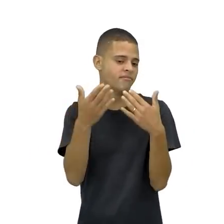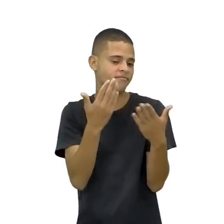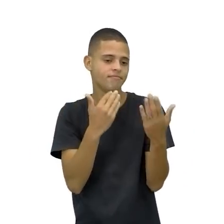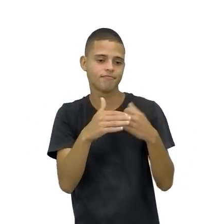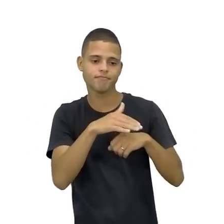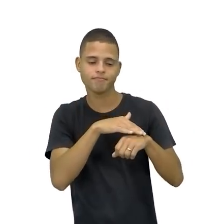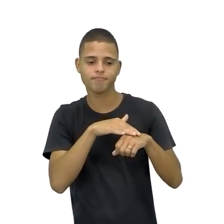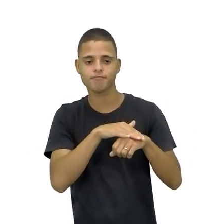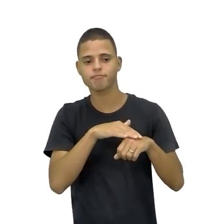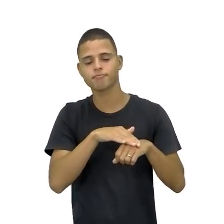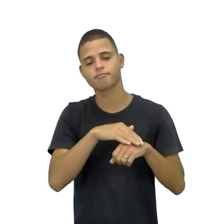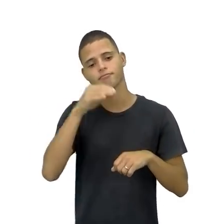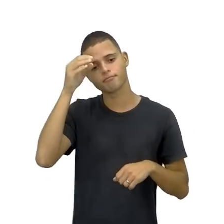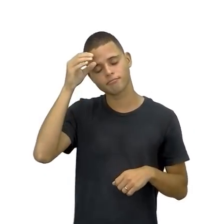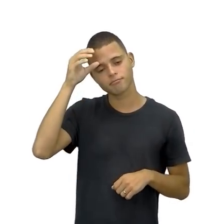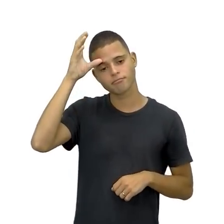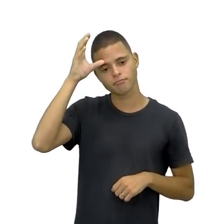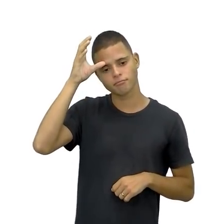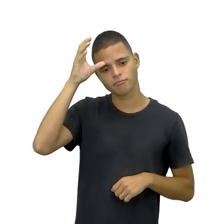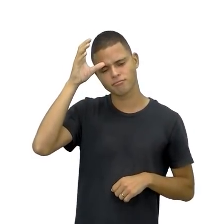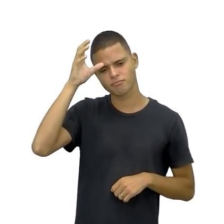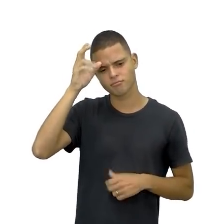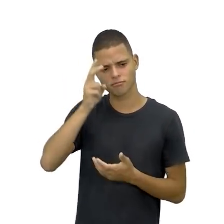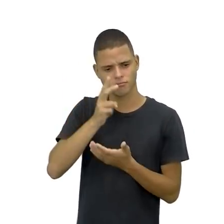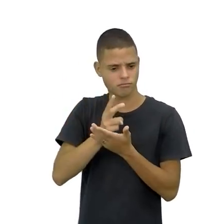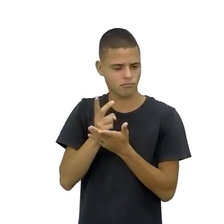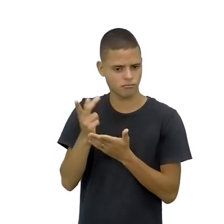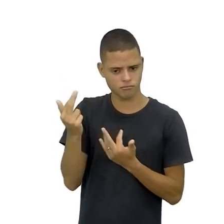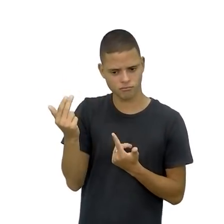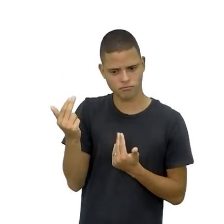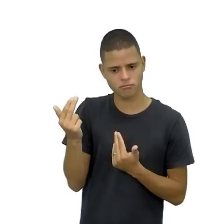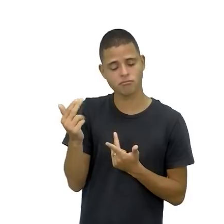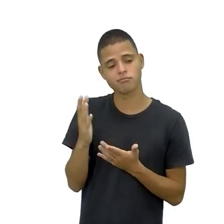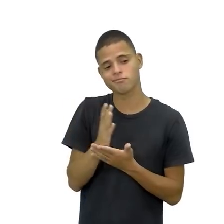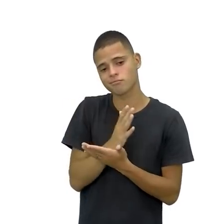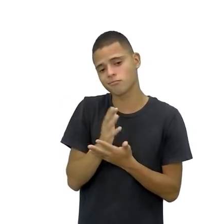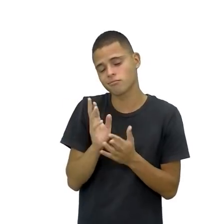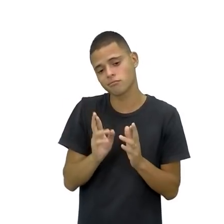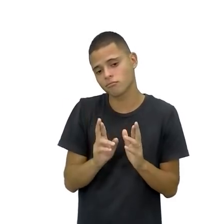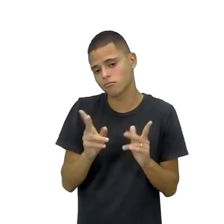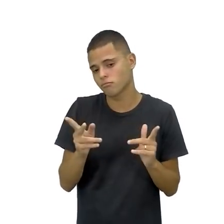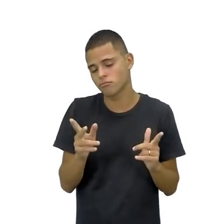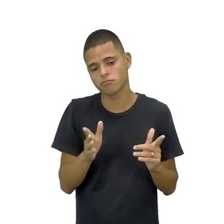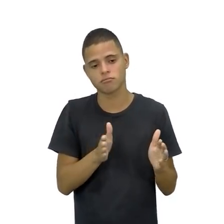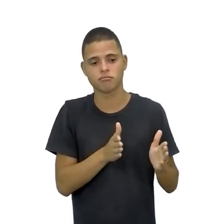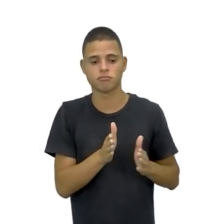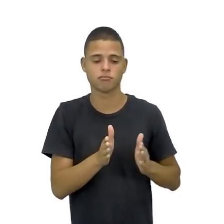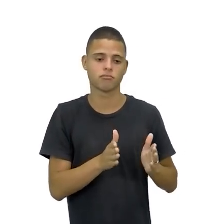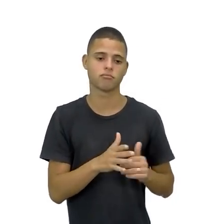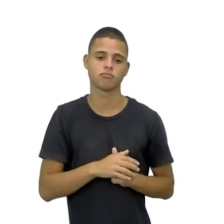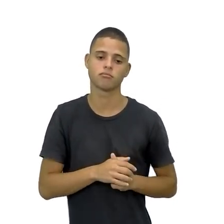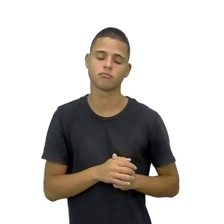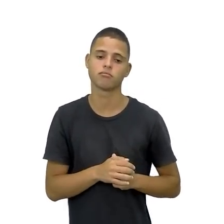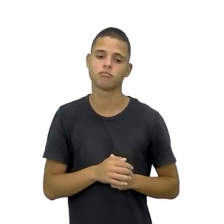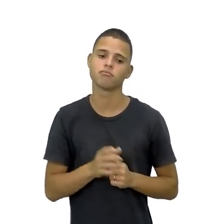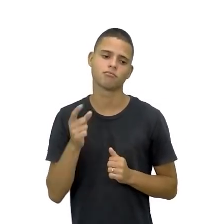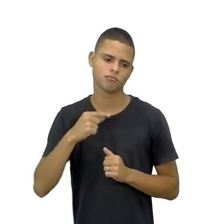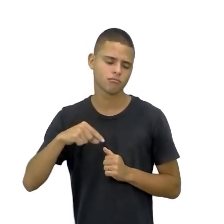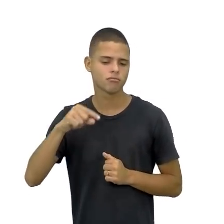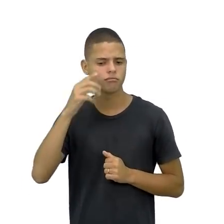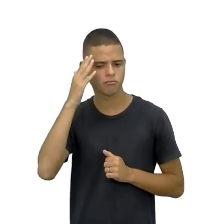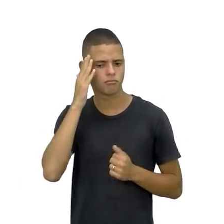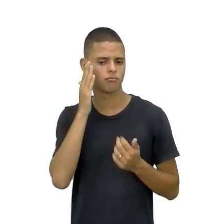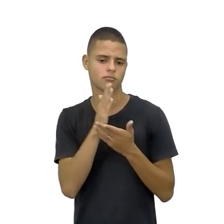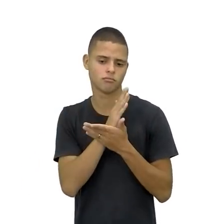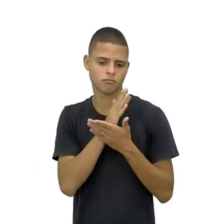cognitivos, né, nem todo aluno está no mesmo patamar, nem não está sempre no mesmo momento de aprendizagem, nós sabemos que alguns estudantes